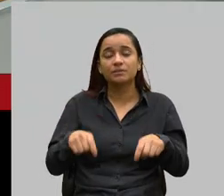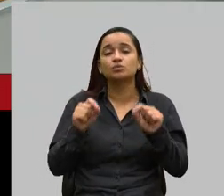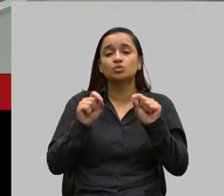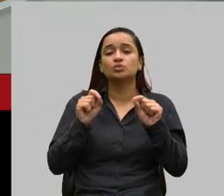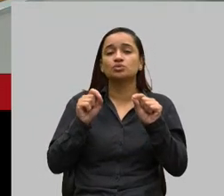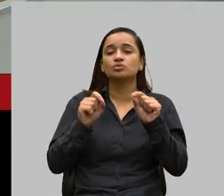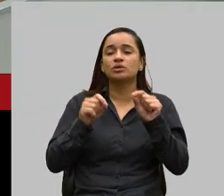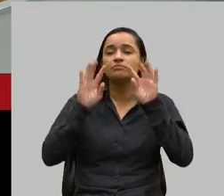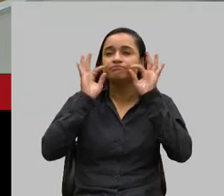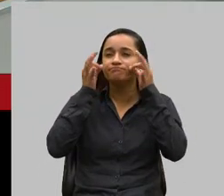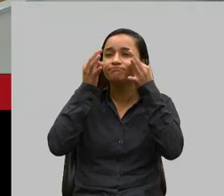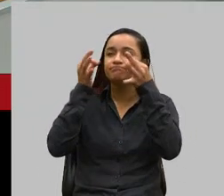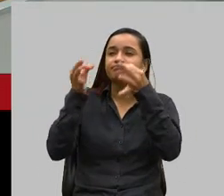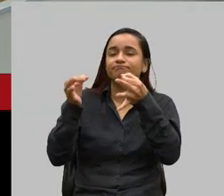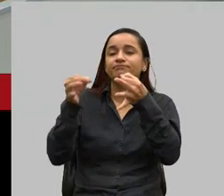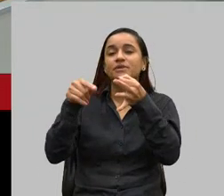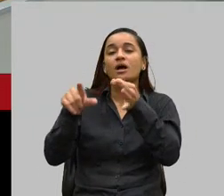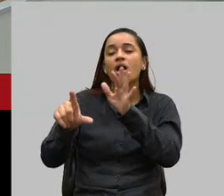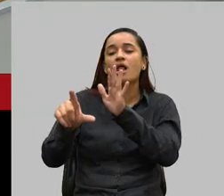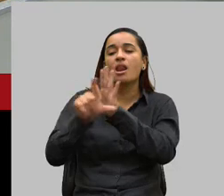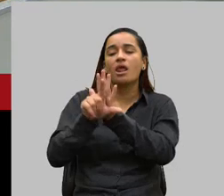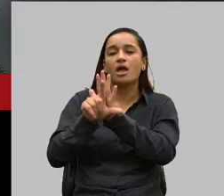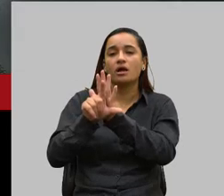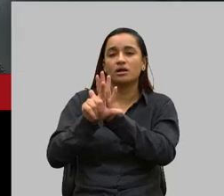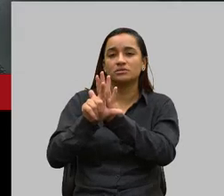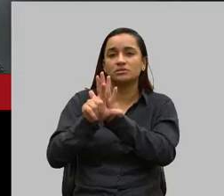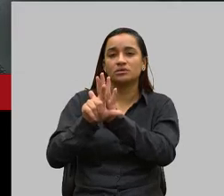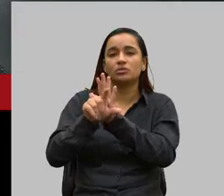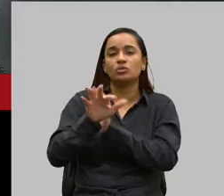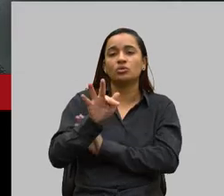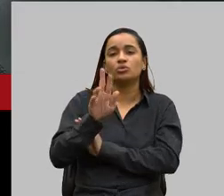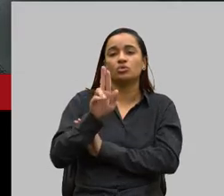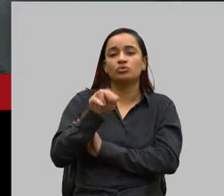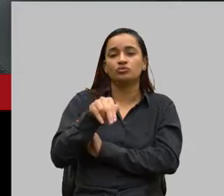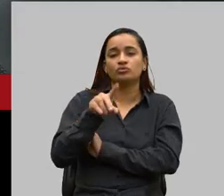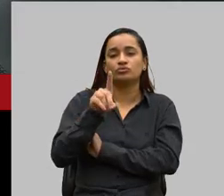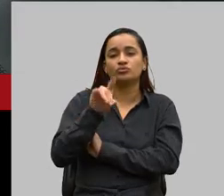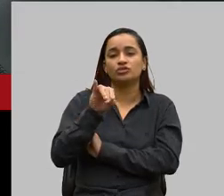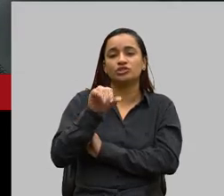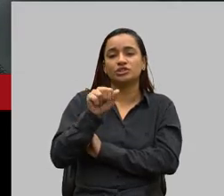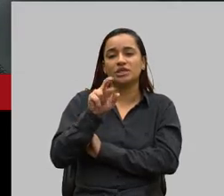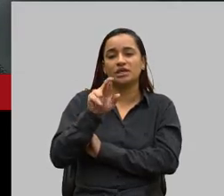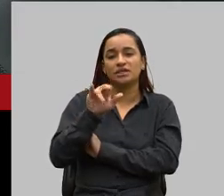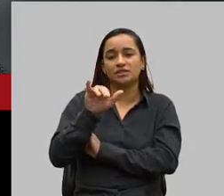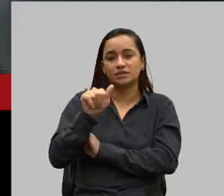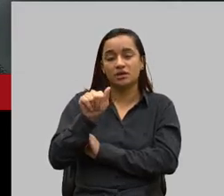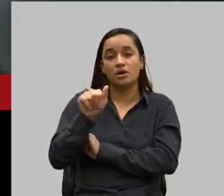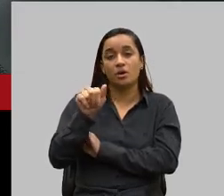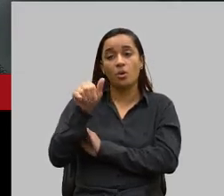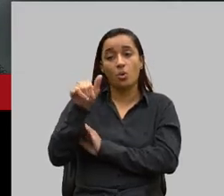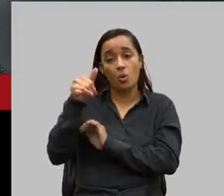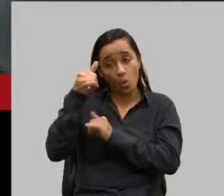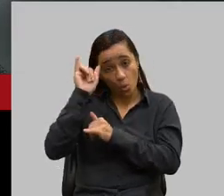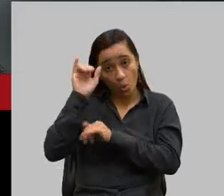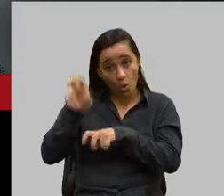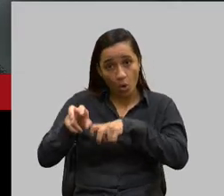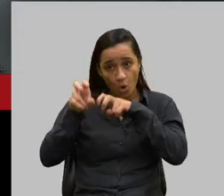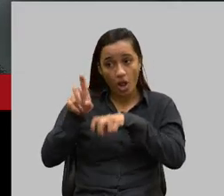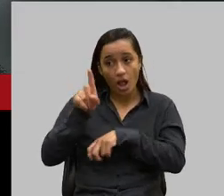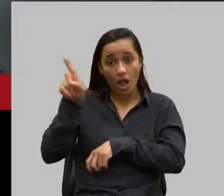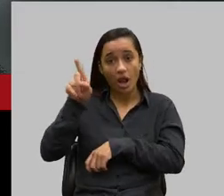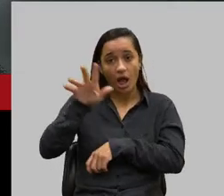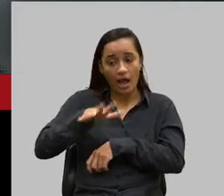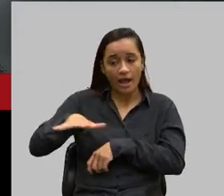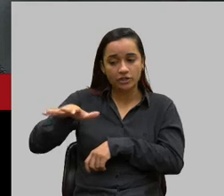voltado paraa legalização fundiária Rural lá na região dessas desses quatro